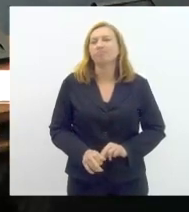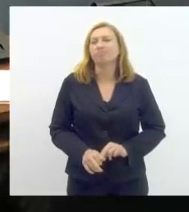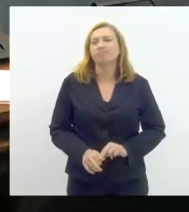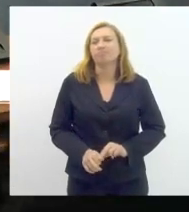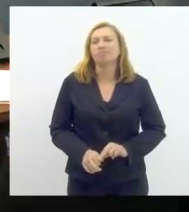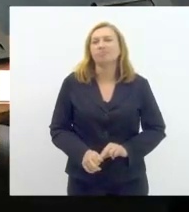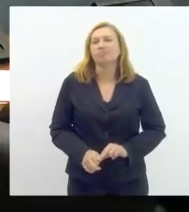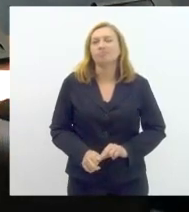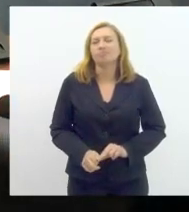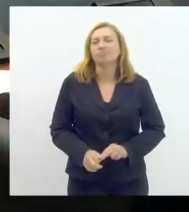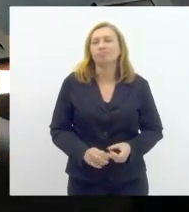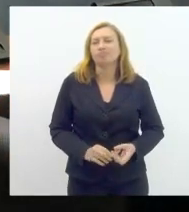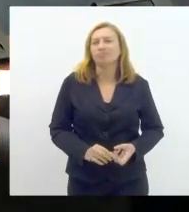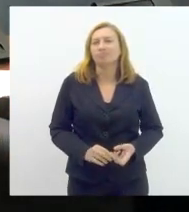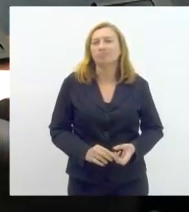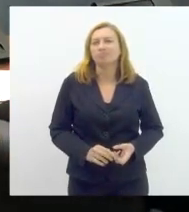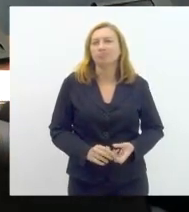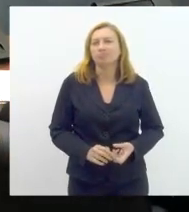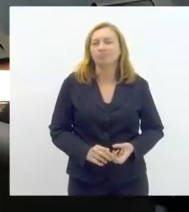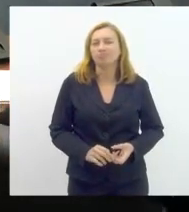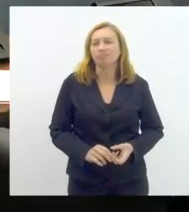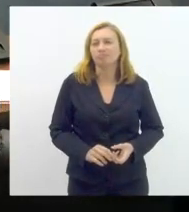Está aqui, né?